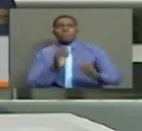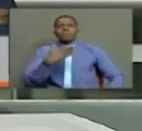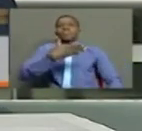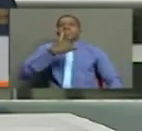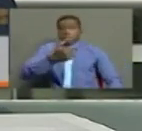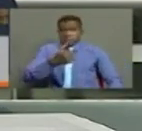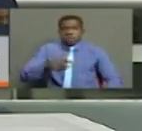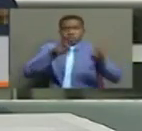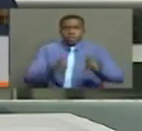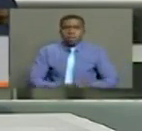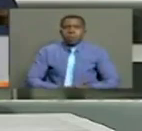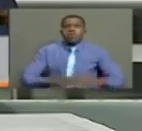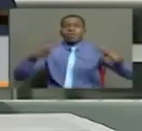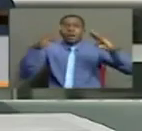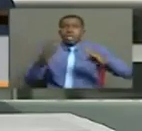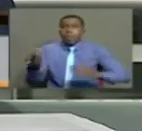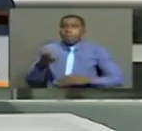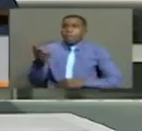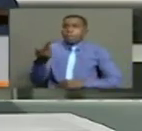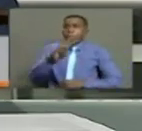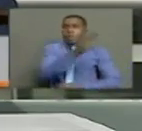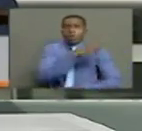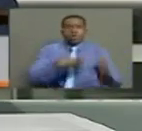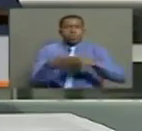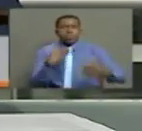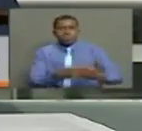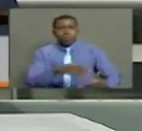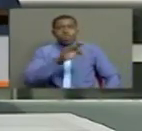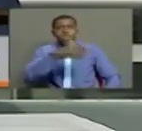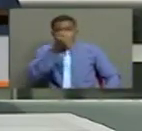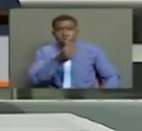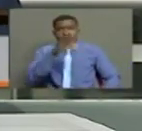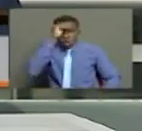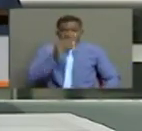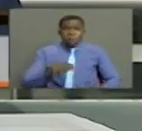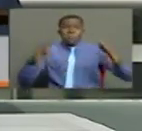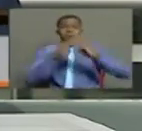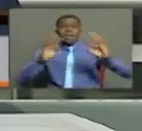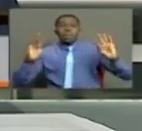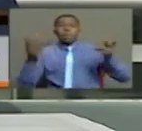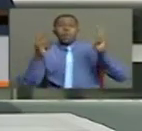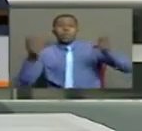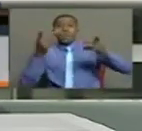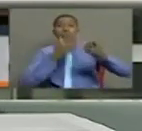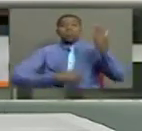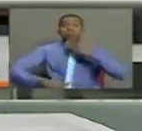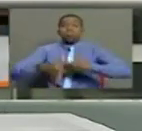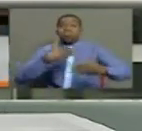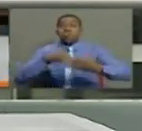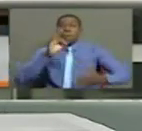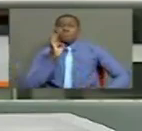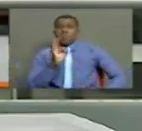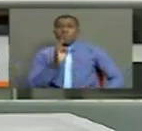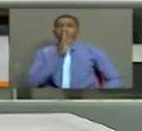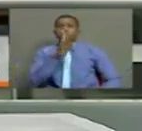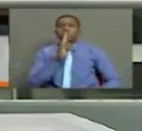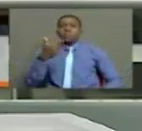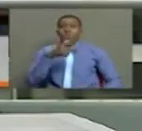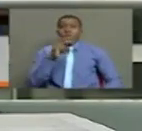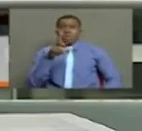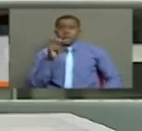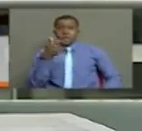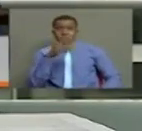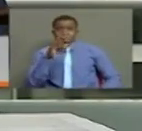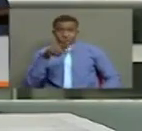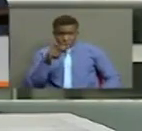45 Imóveis dentre os quais uma tenta aos no talatona e cinco apartamentos em